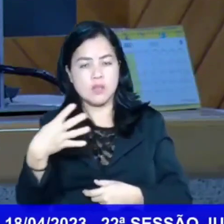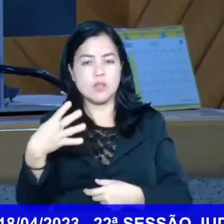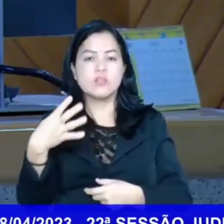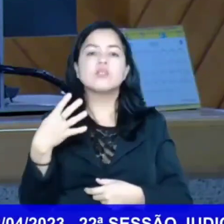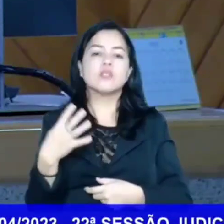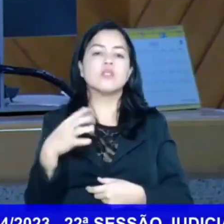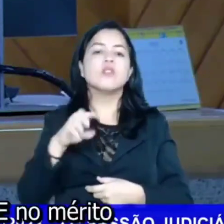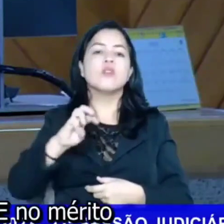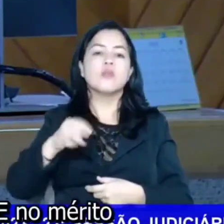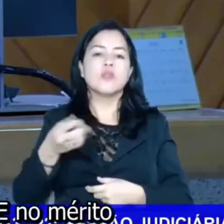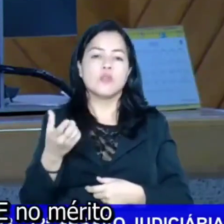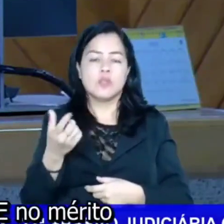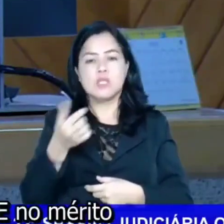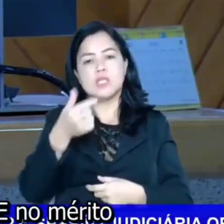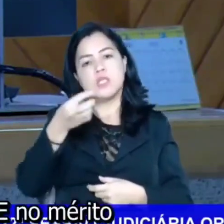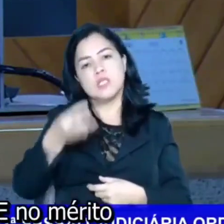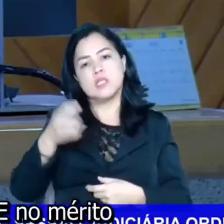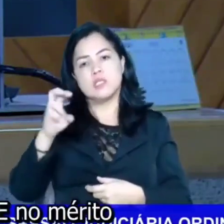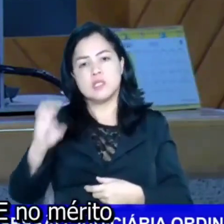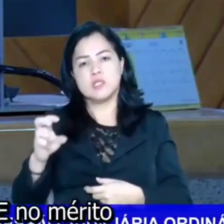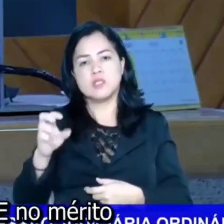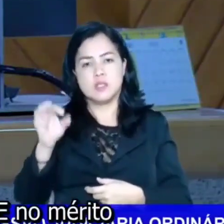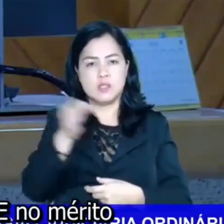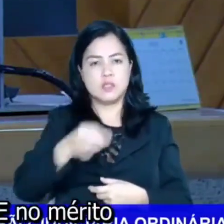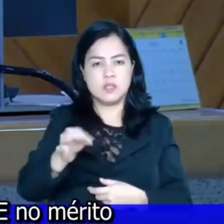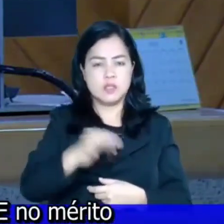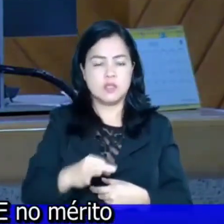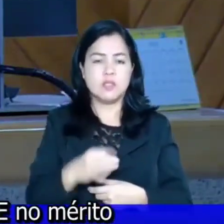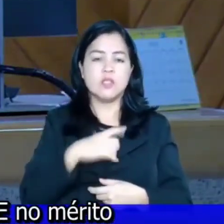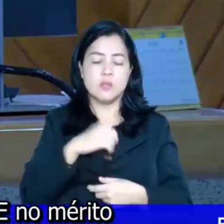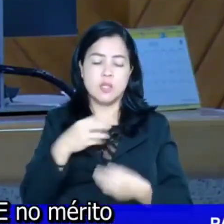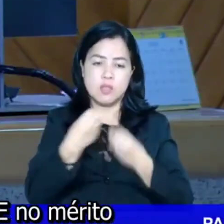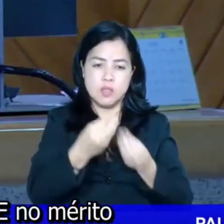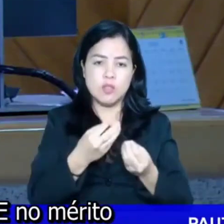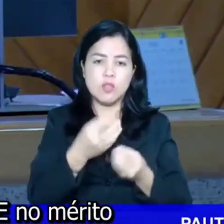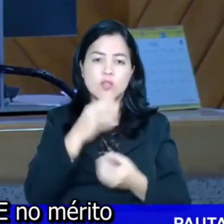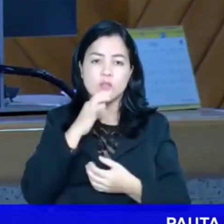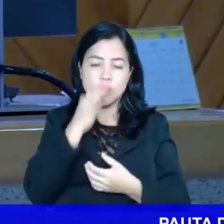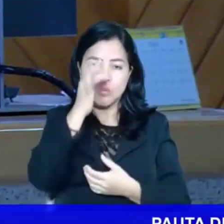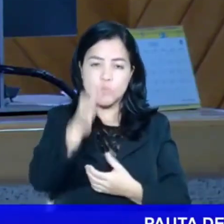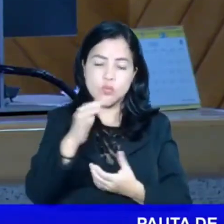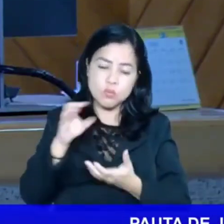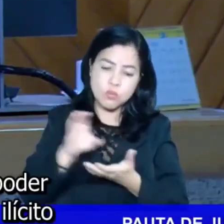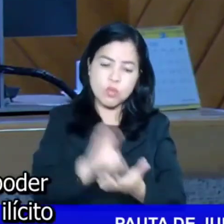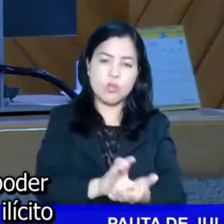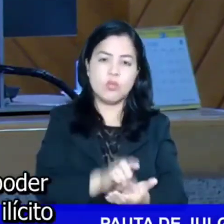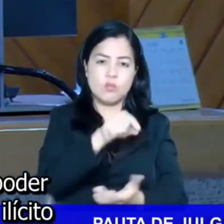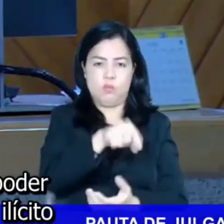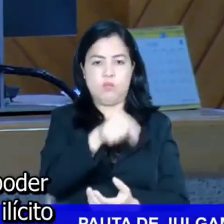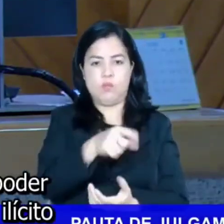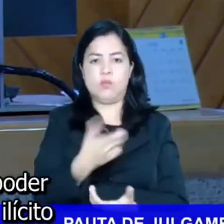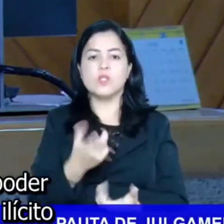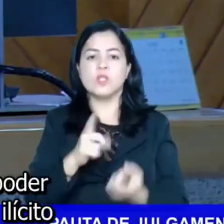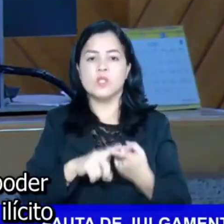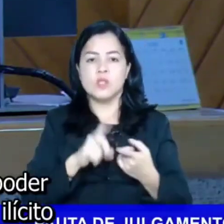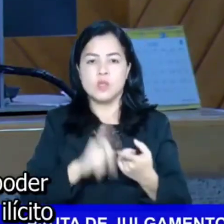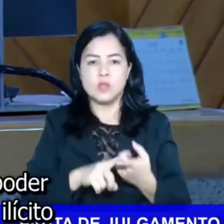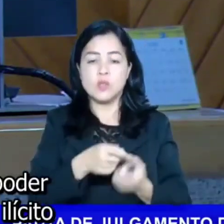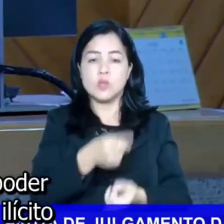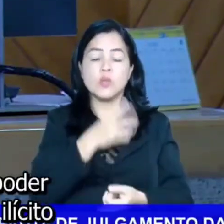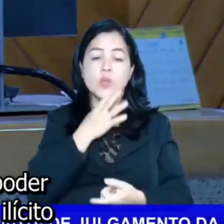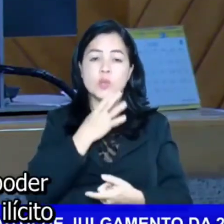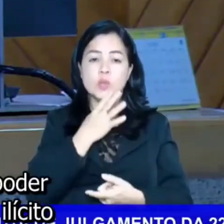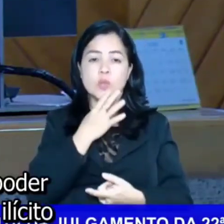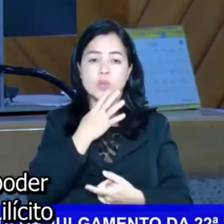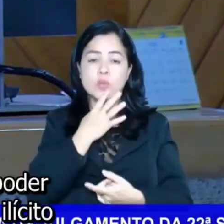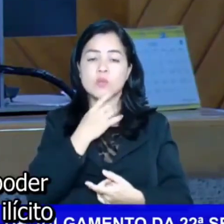114.971,35, para assegurar futuro repasse ao demandante. E, no mérito, requereu o reconhecimento do abuso do